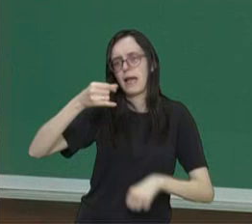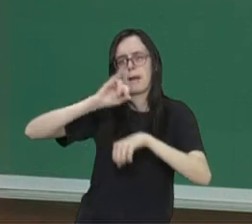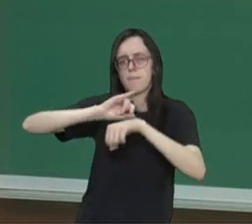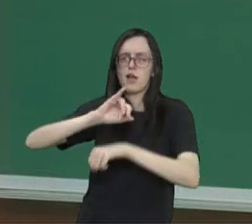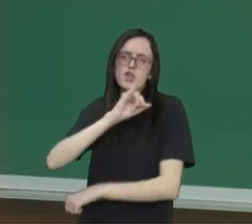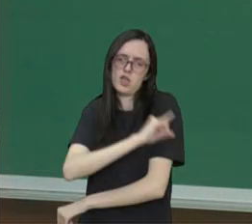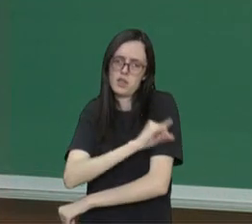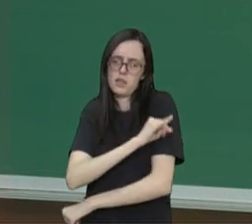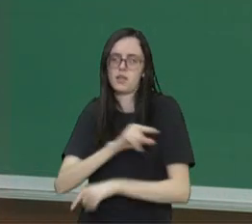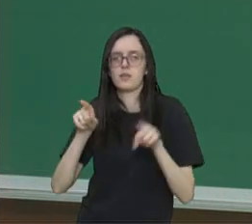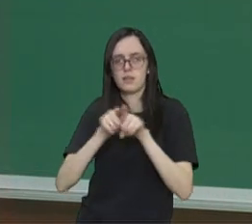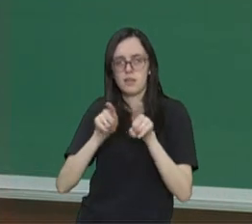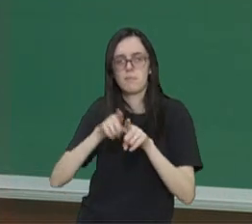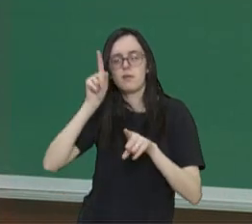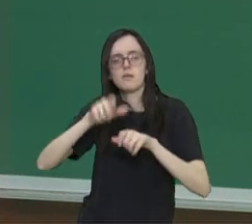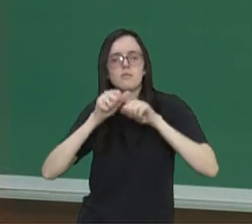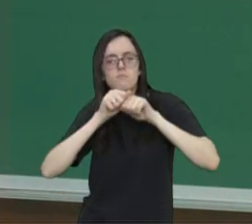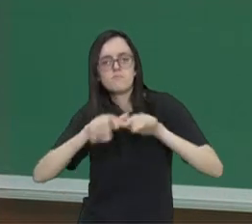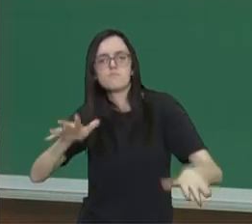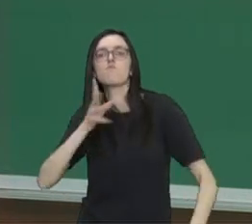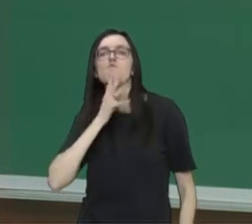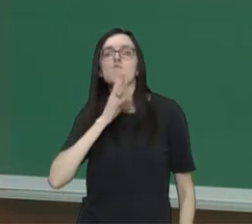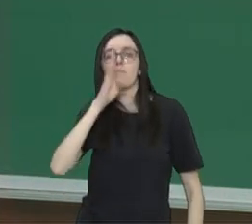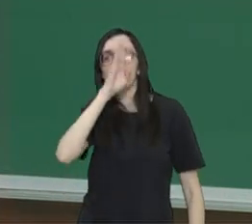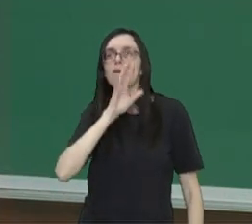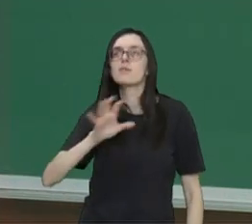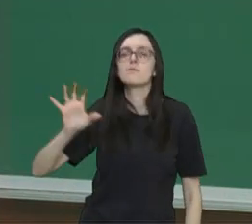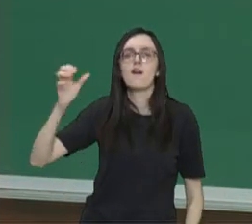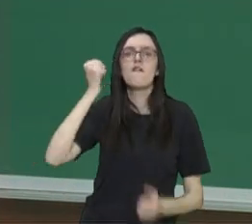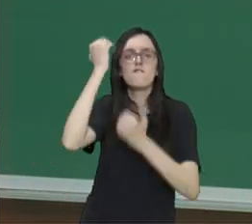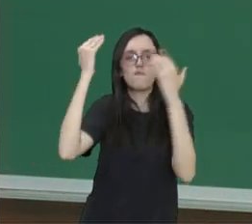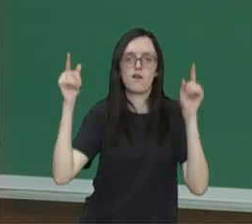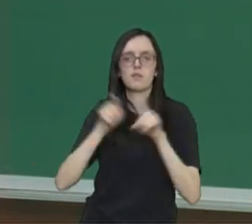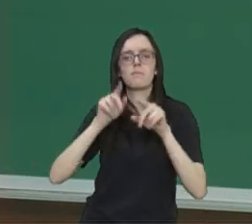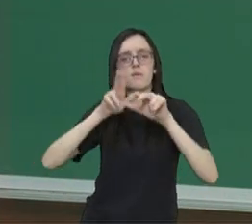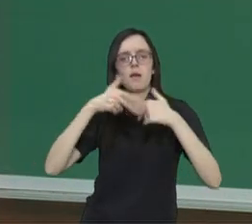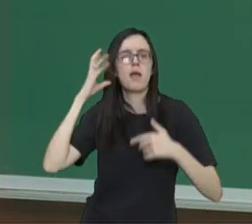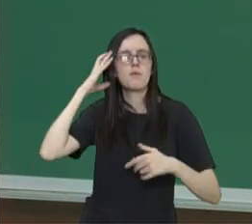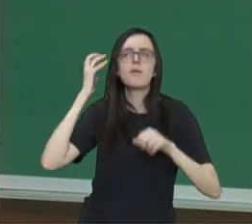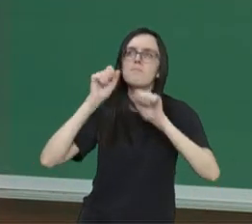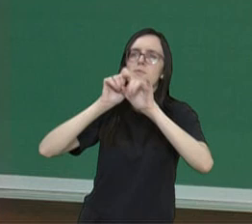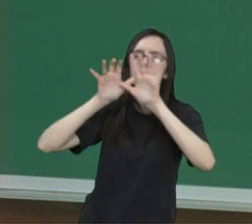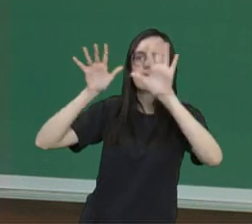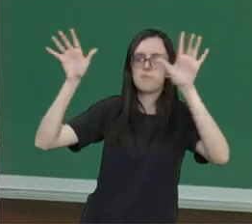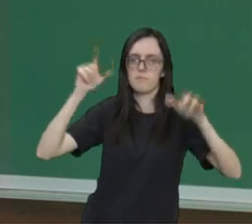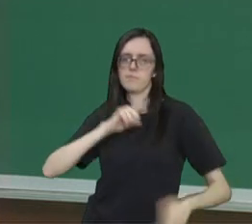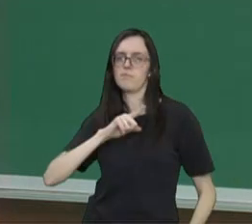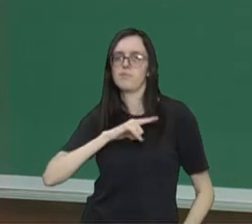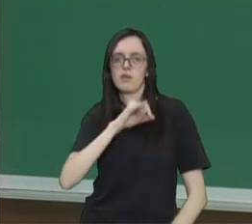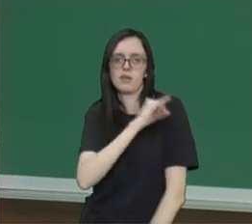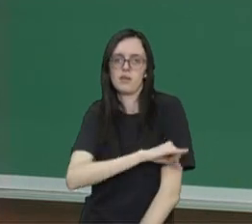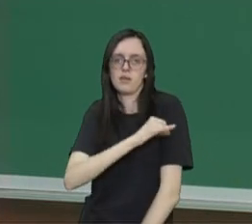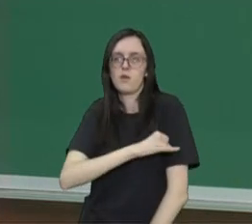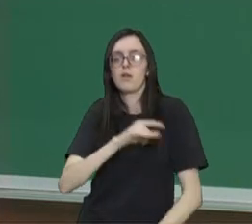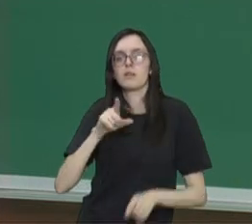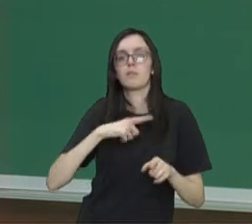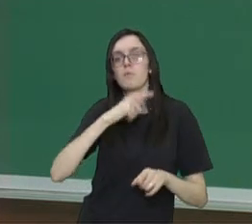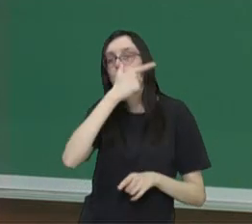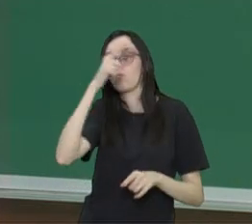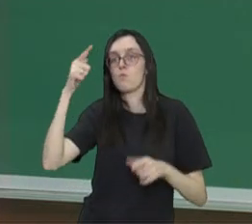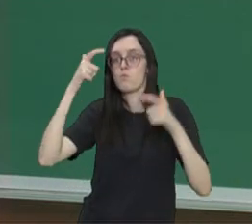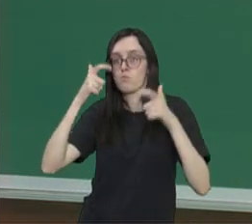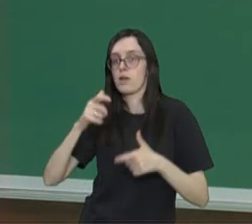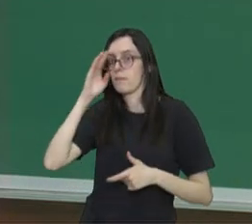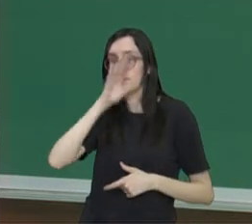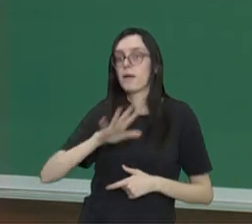Rio de Janeiro, que passaram a ser conhecidos Brasil afora, por causa das transmissões das rádios do Rio de Janeiro, que chegavam em vários lugares do